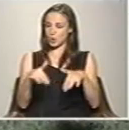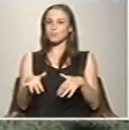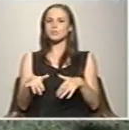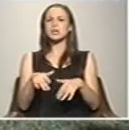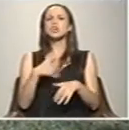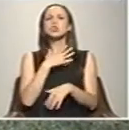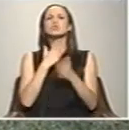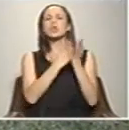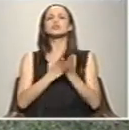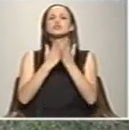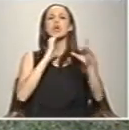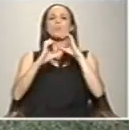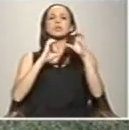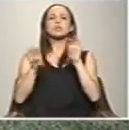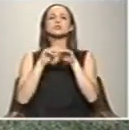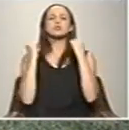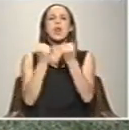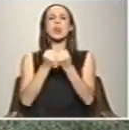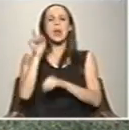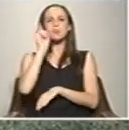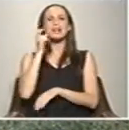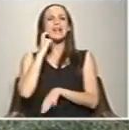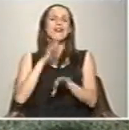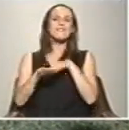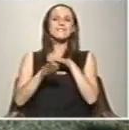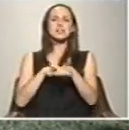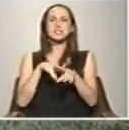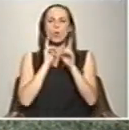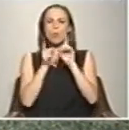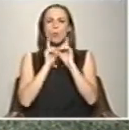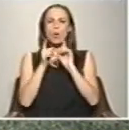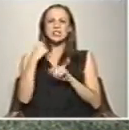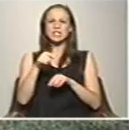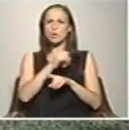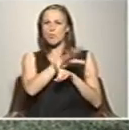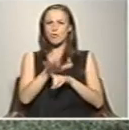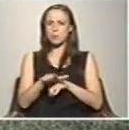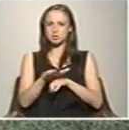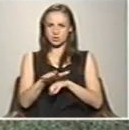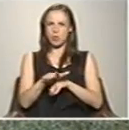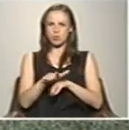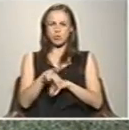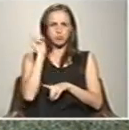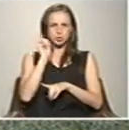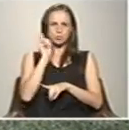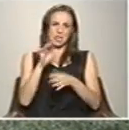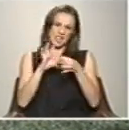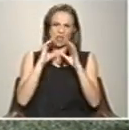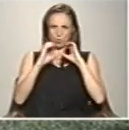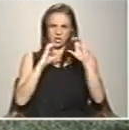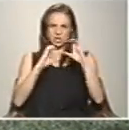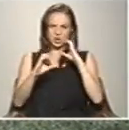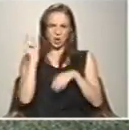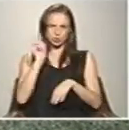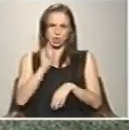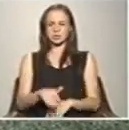a comunicação social. É importante para quem quer fazer humor ter uma boa formação académica, no caso da comunicação? Achas que é